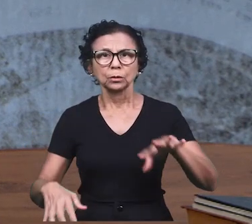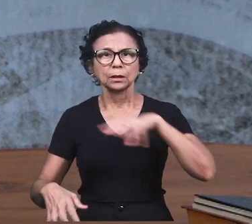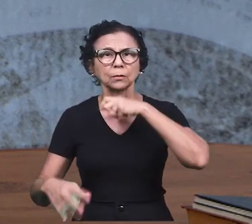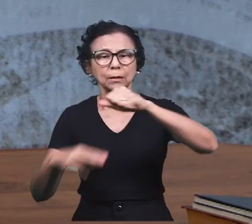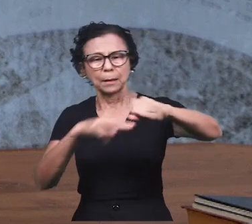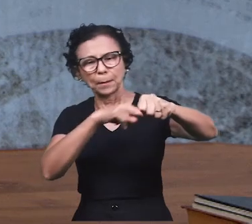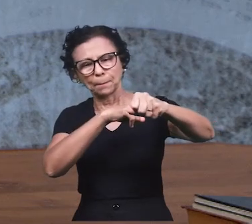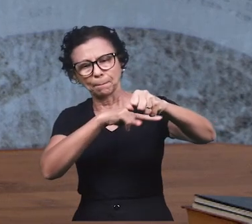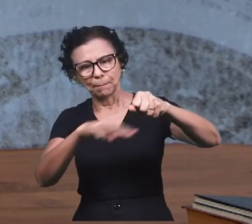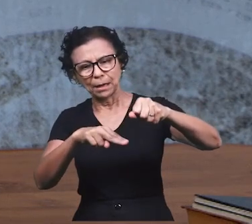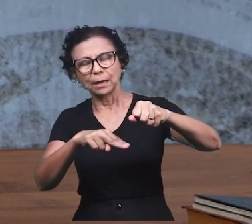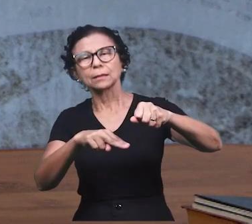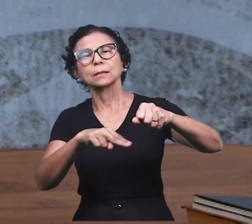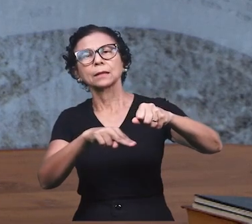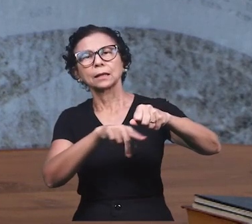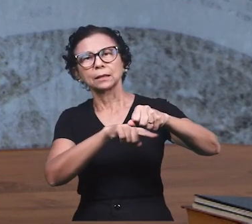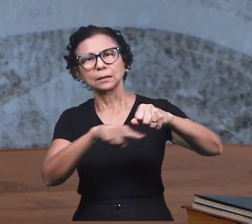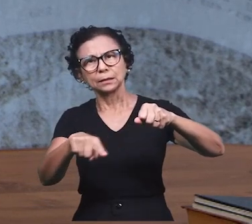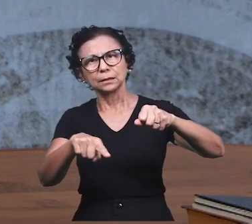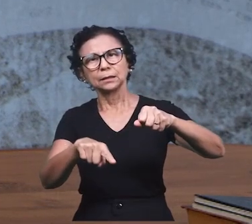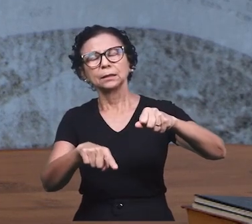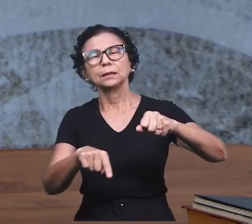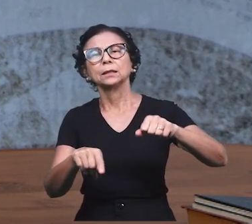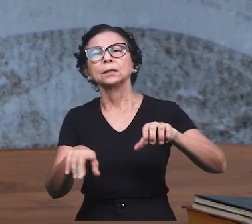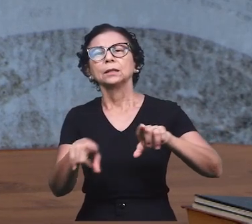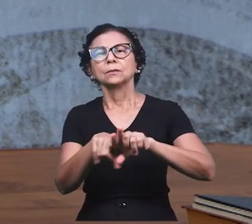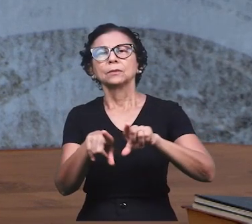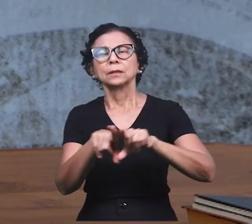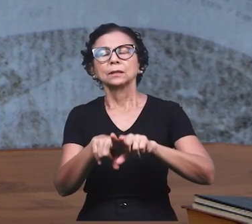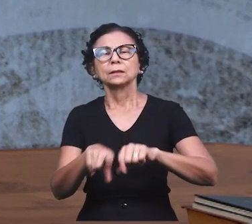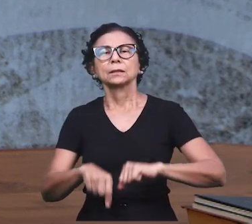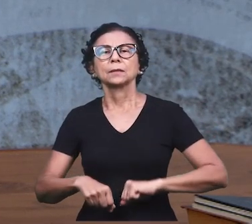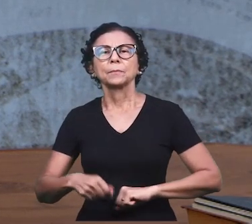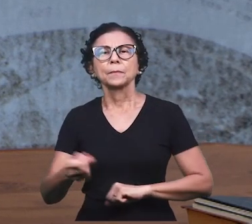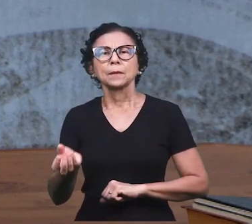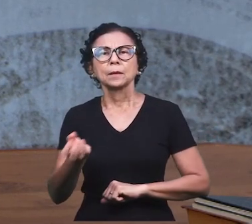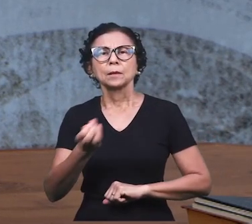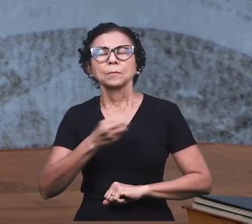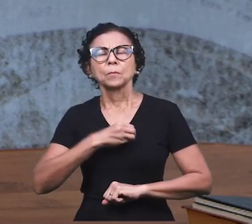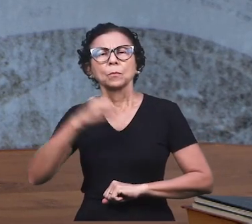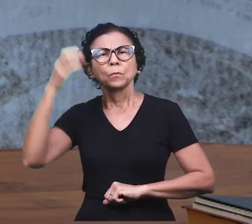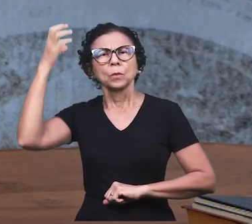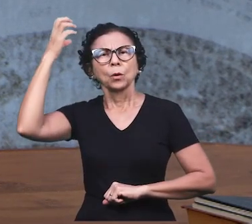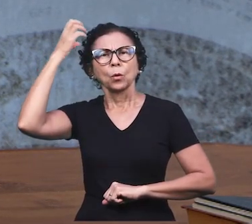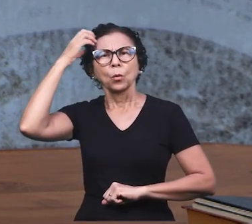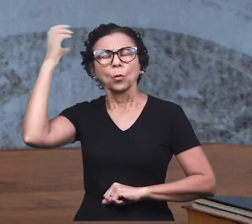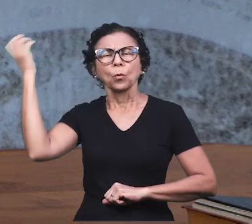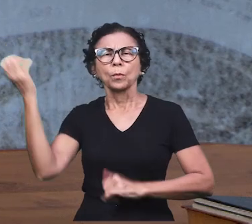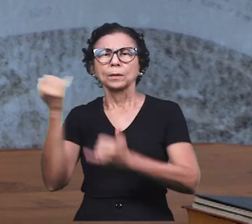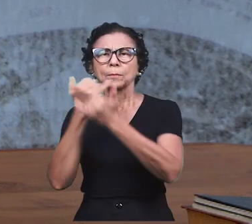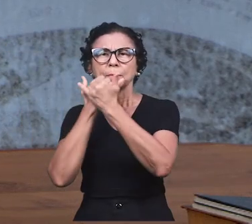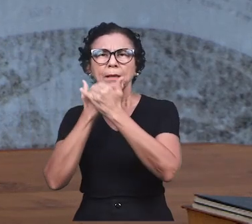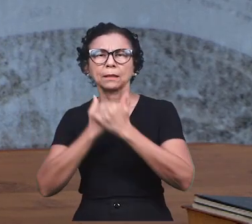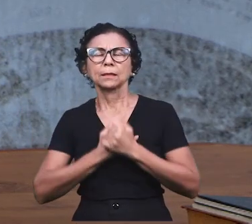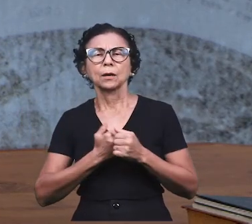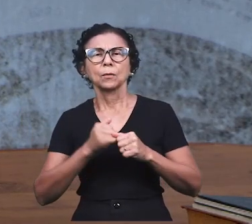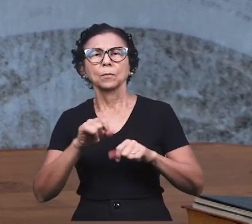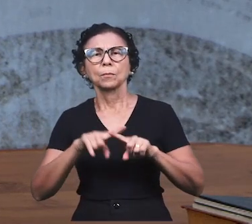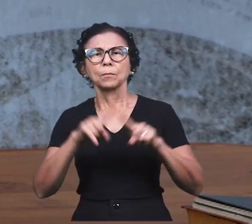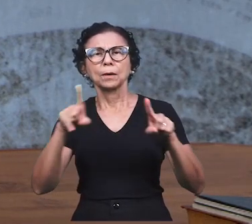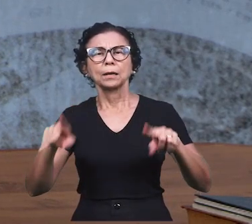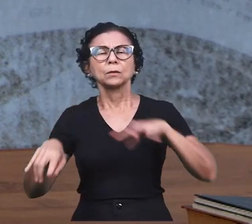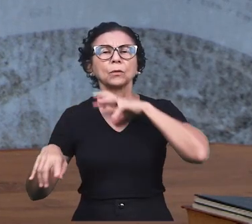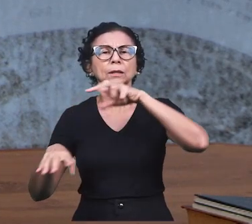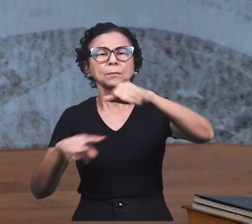holocausto, degolarão a expiação da culpa e o seu sangue se espargirá sobre o altar em